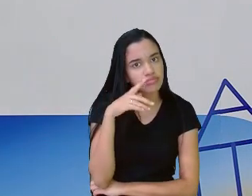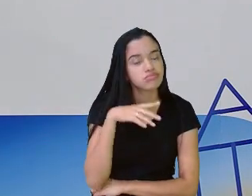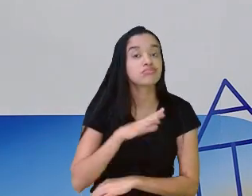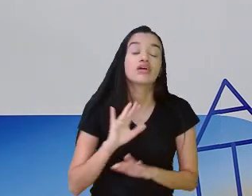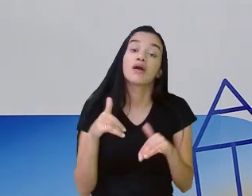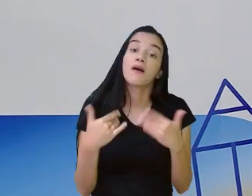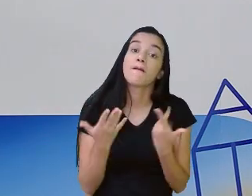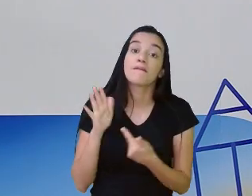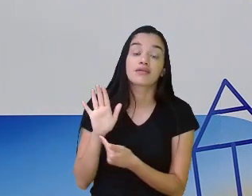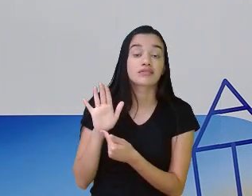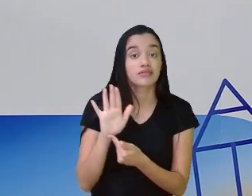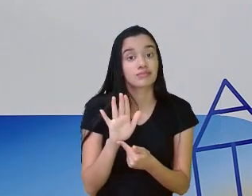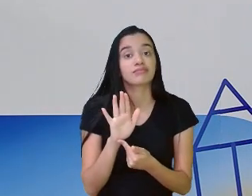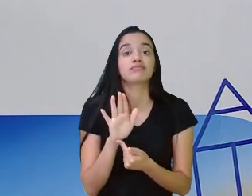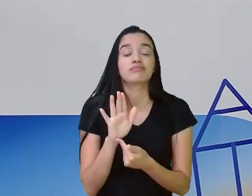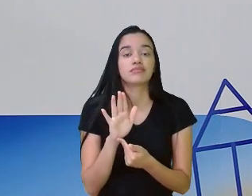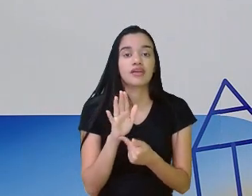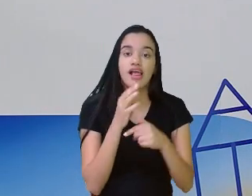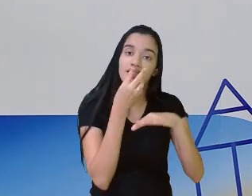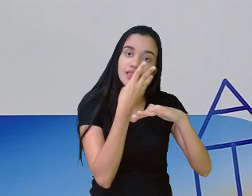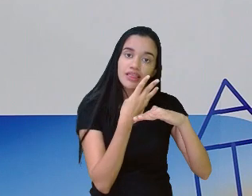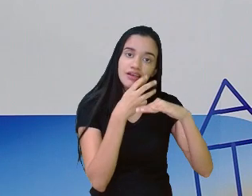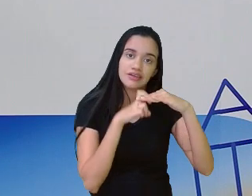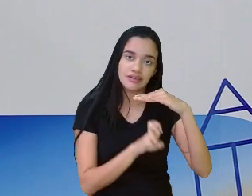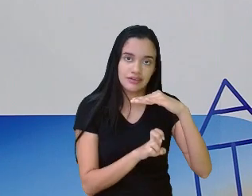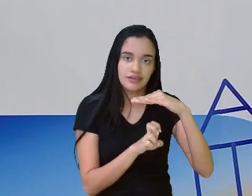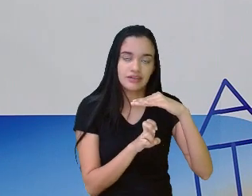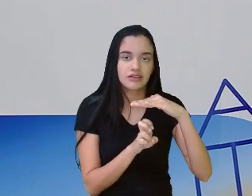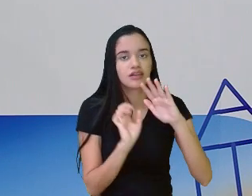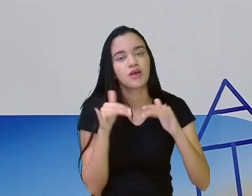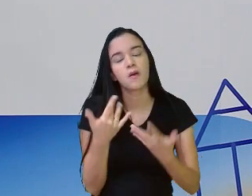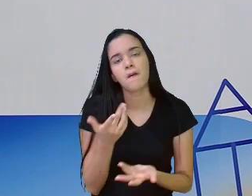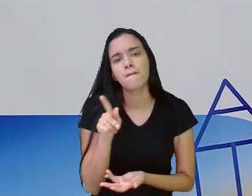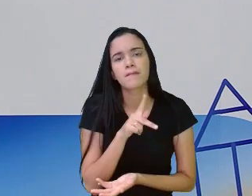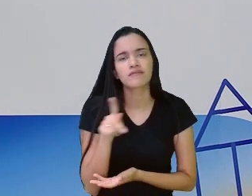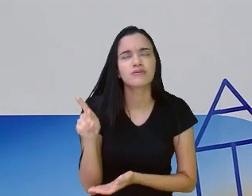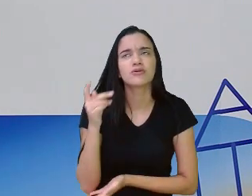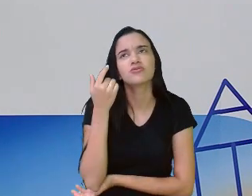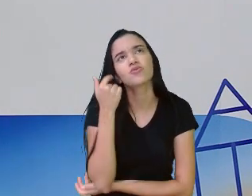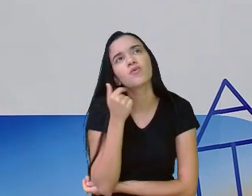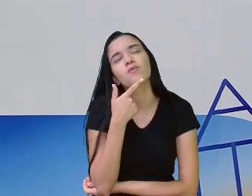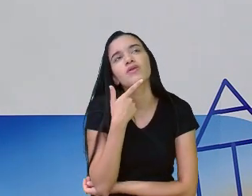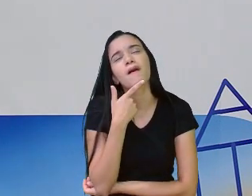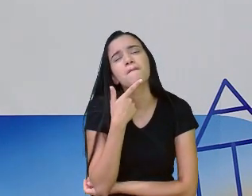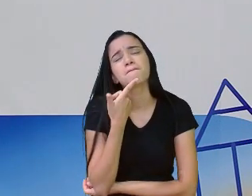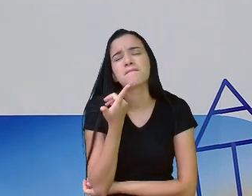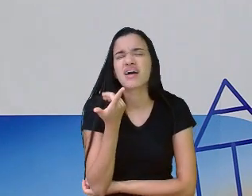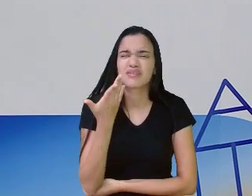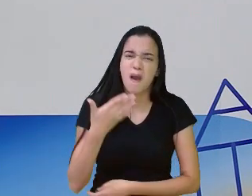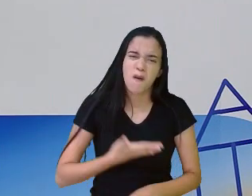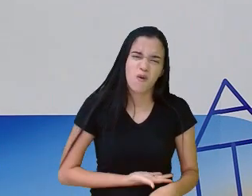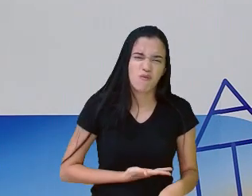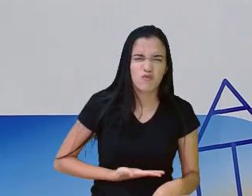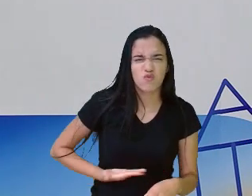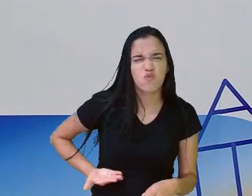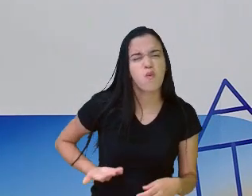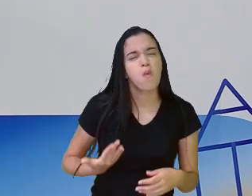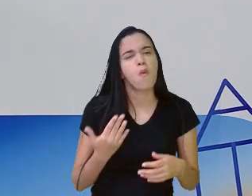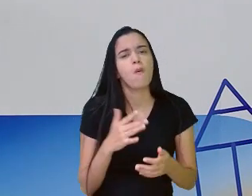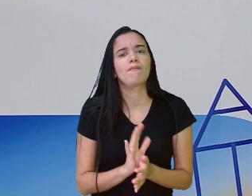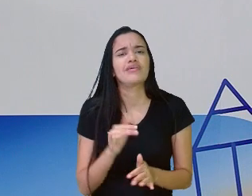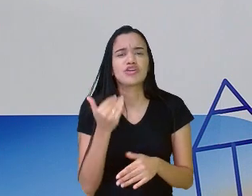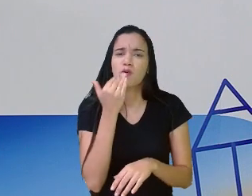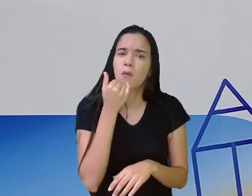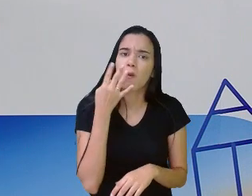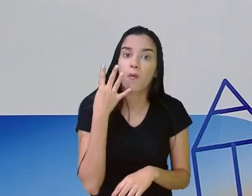a representação seria 3/5. Professora, mas eu estava com uma fome arretada, comi